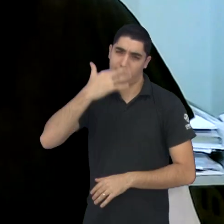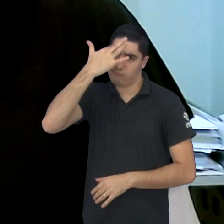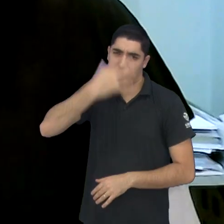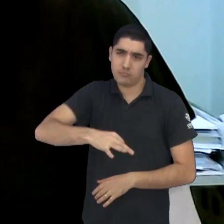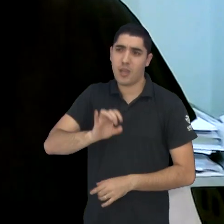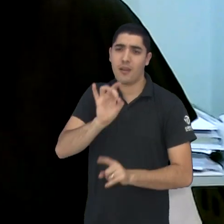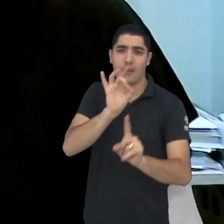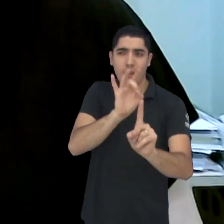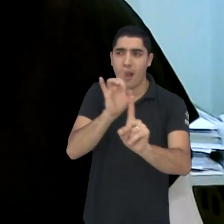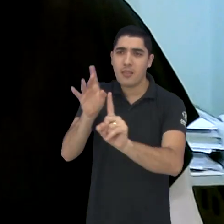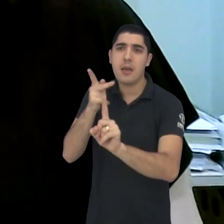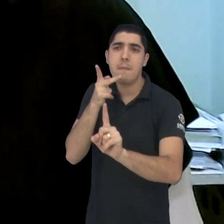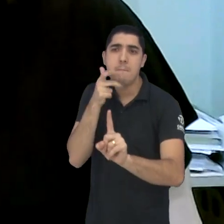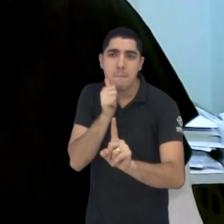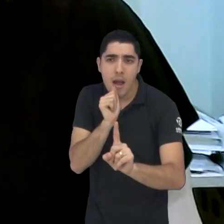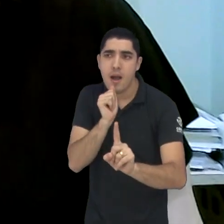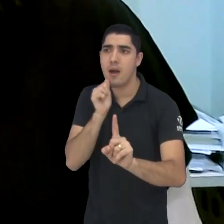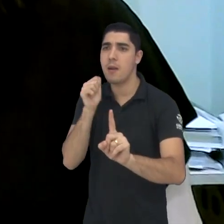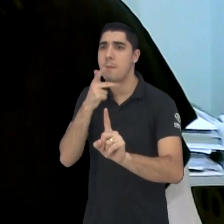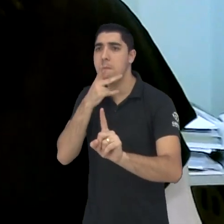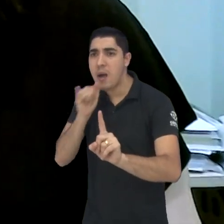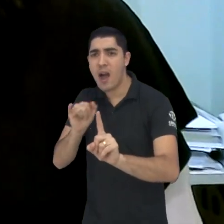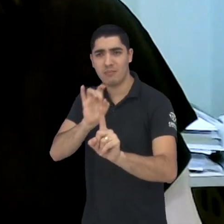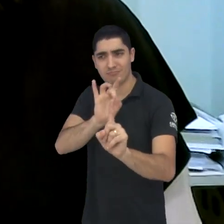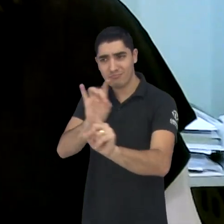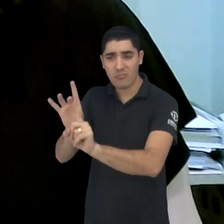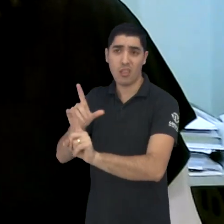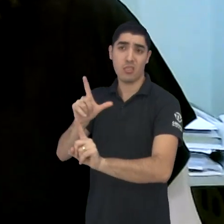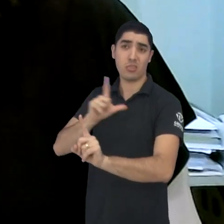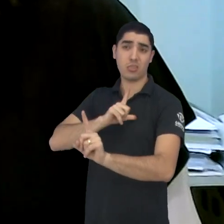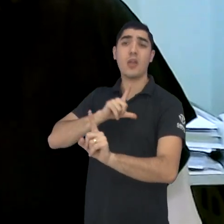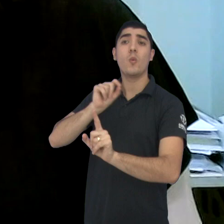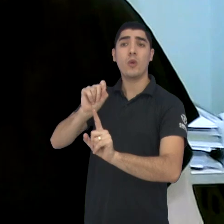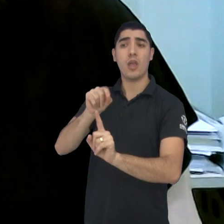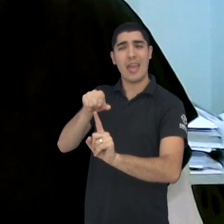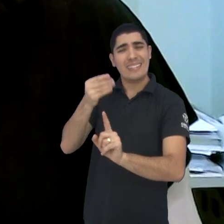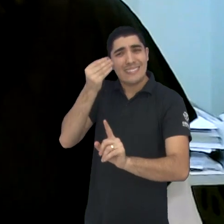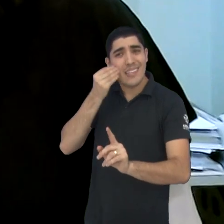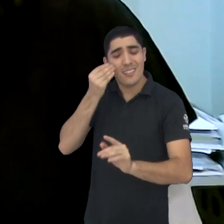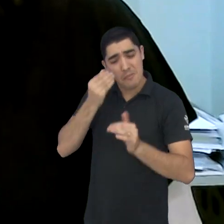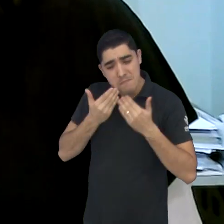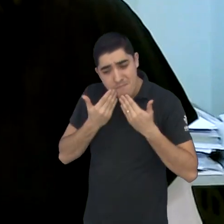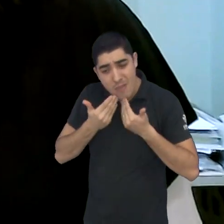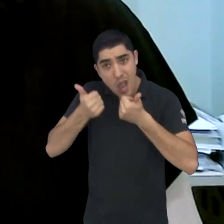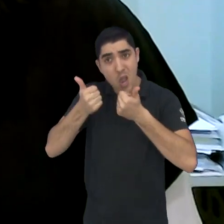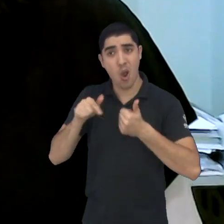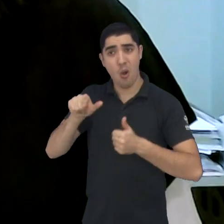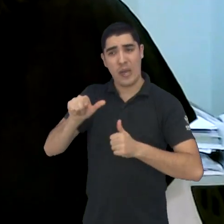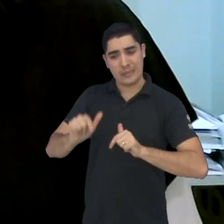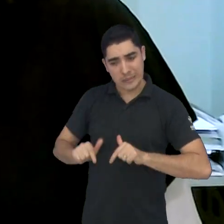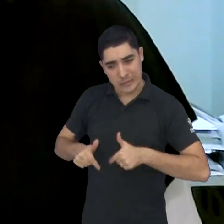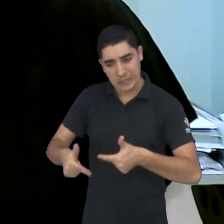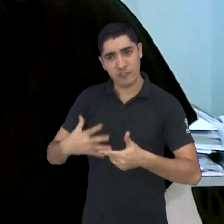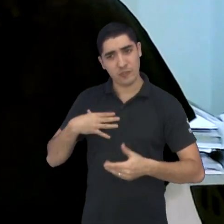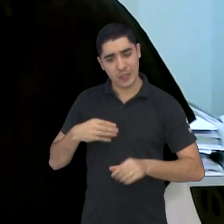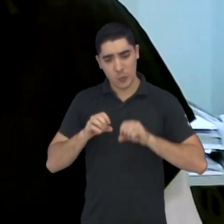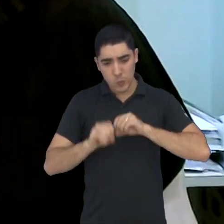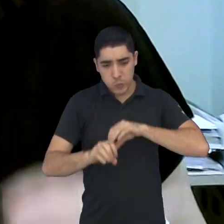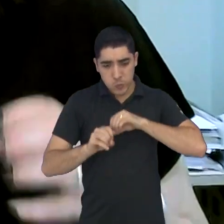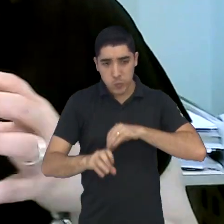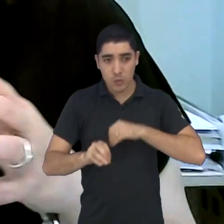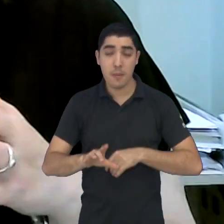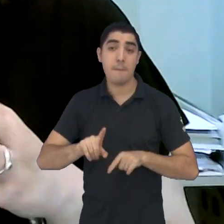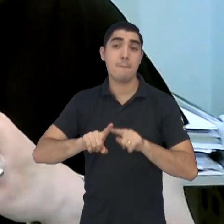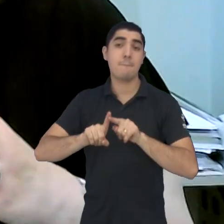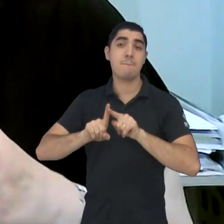cada cuidador faz o seu melhor dentro daquilo que ele conhece. Então, o que me